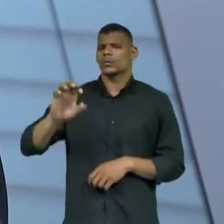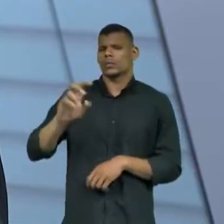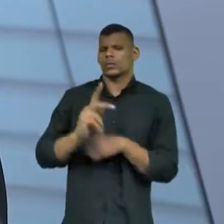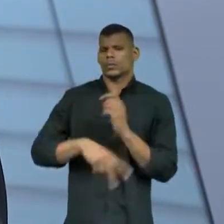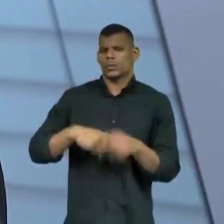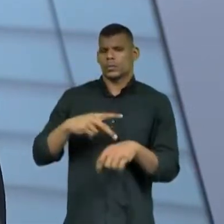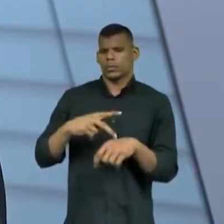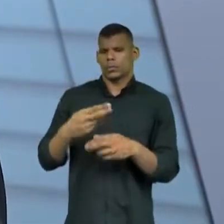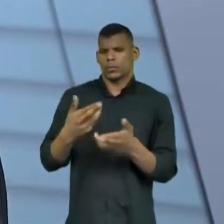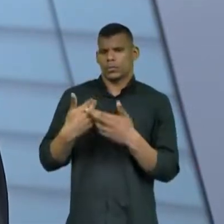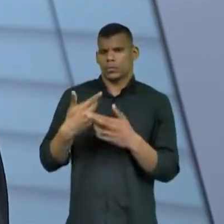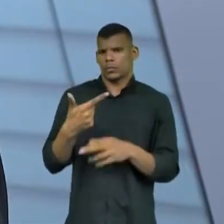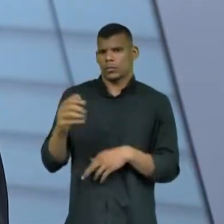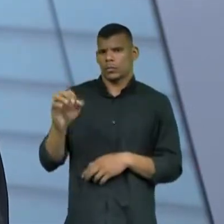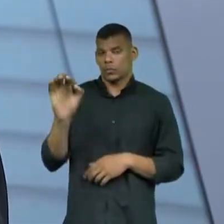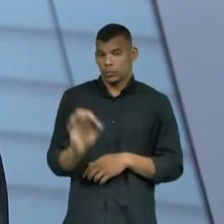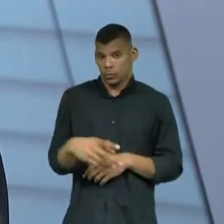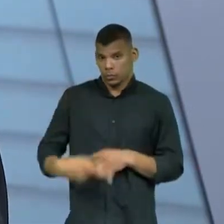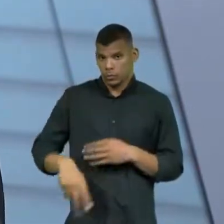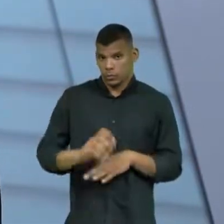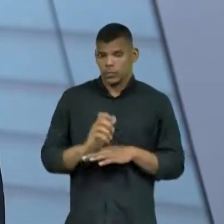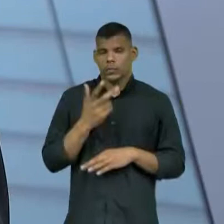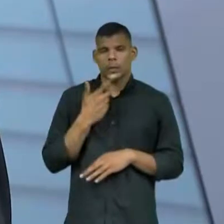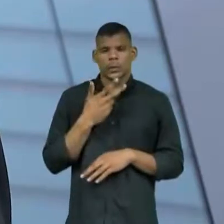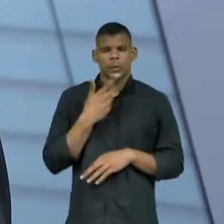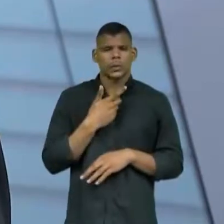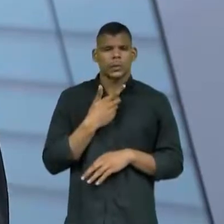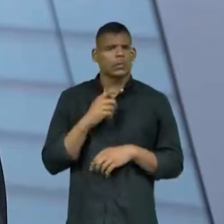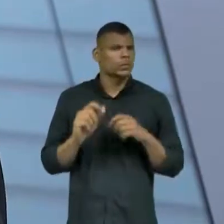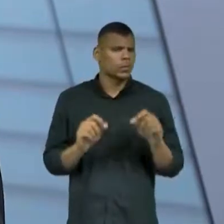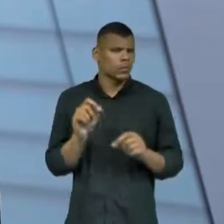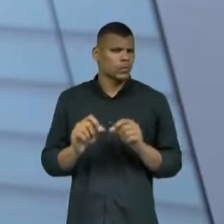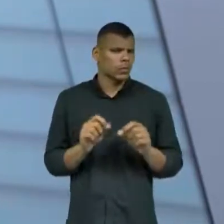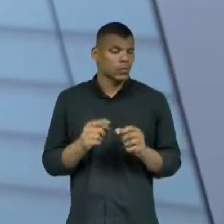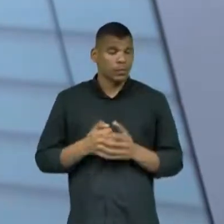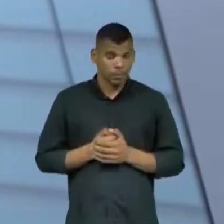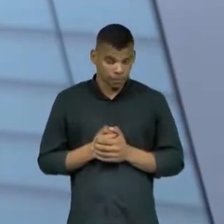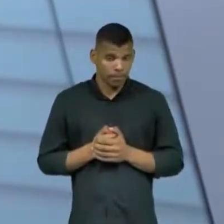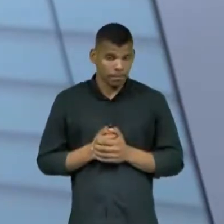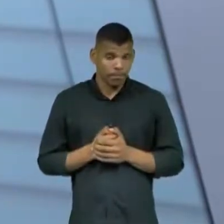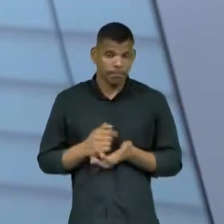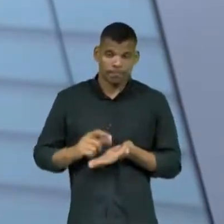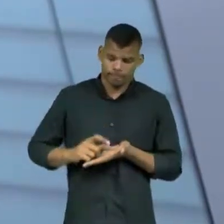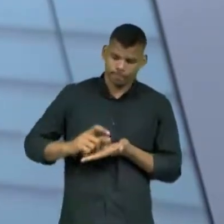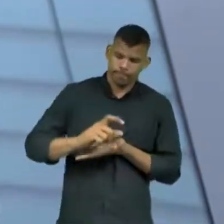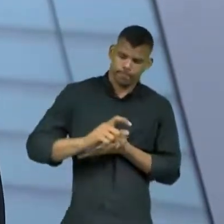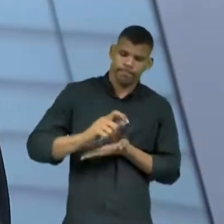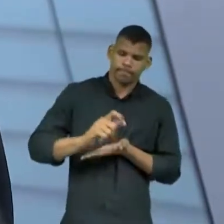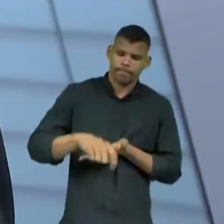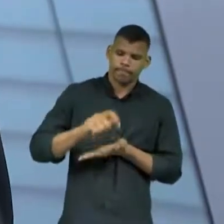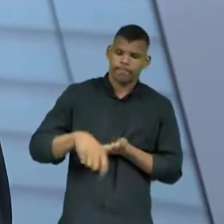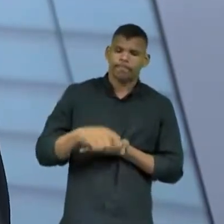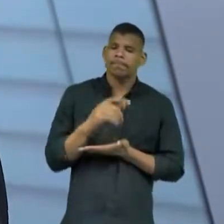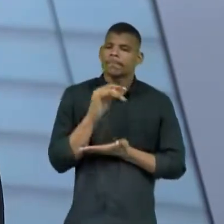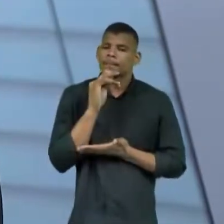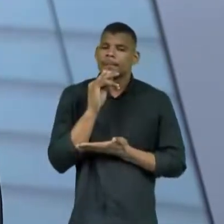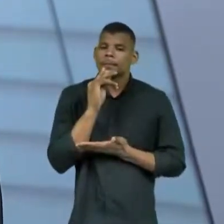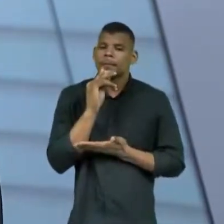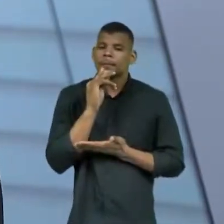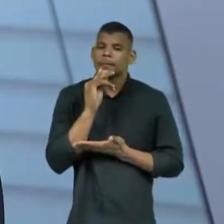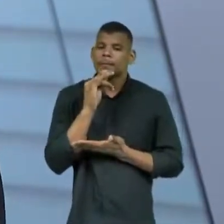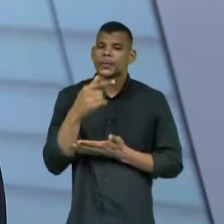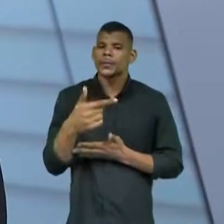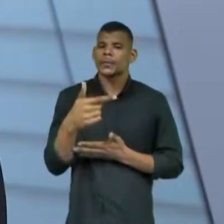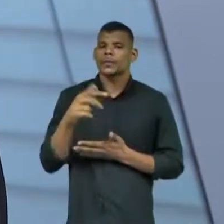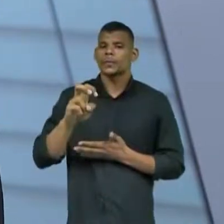já concentra isso. É uma energia, um investimento que tem potencial para gerar, por exemplo,